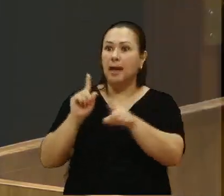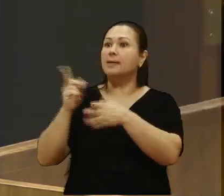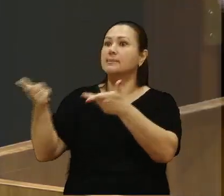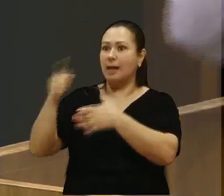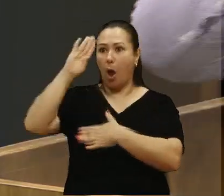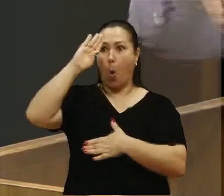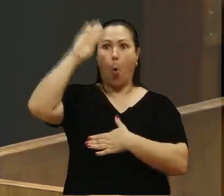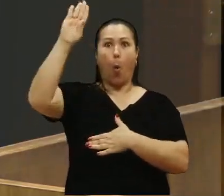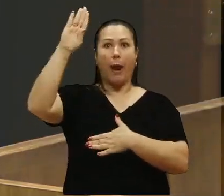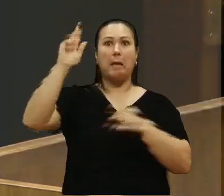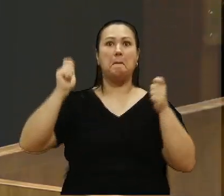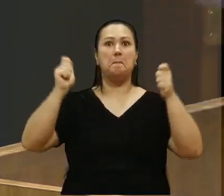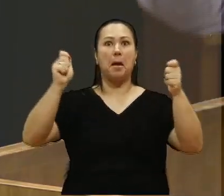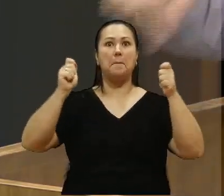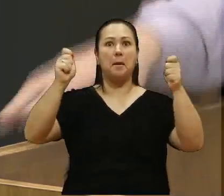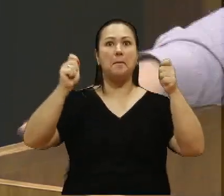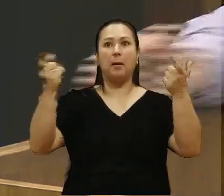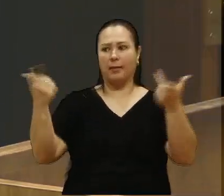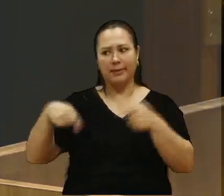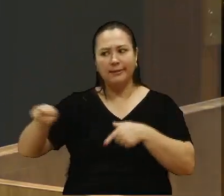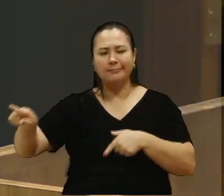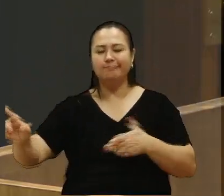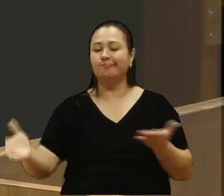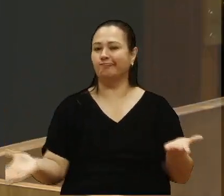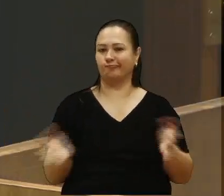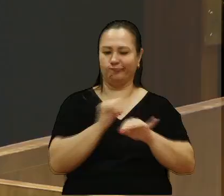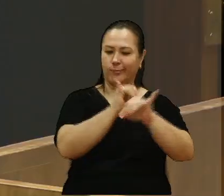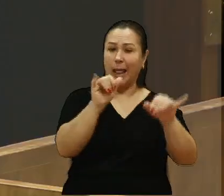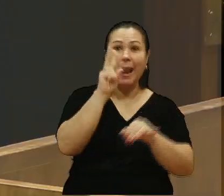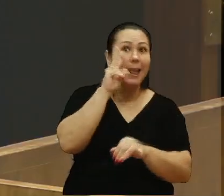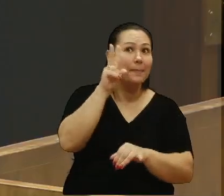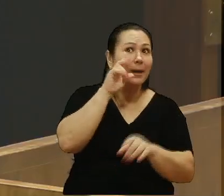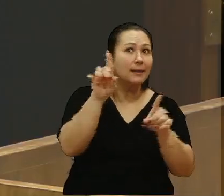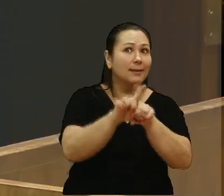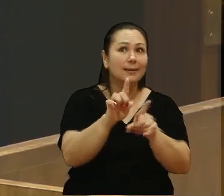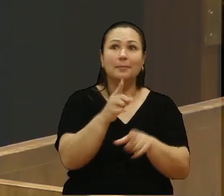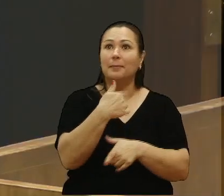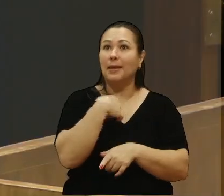E eu quero lembrar para essas pessoas e para o prefeito Adiló